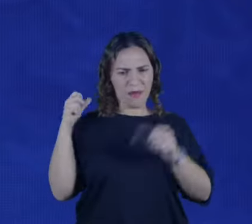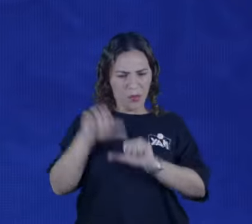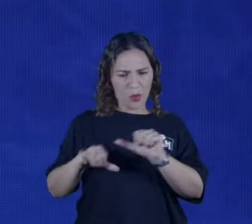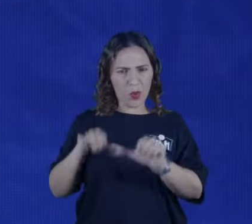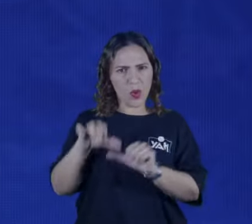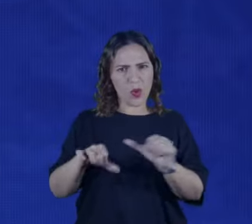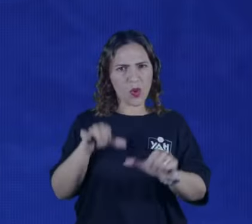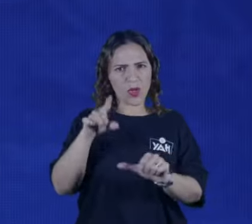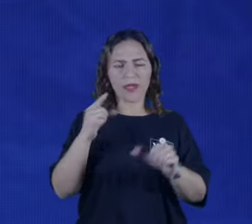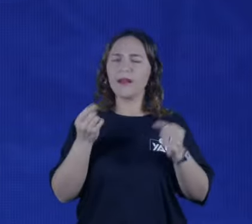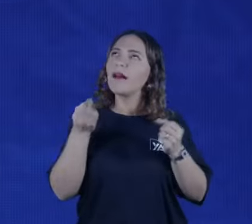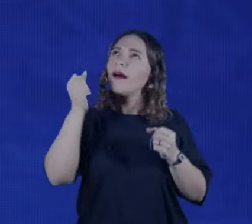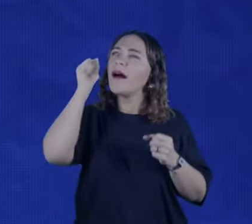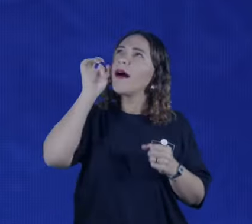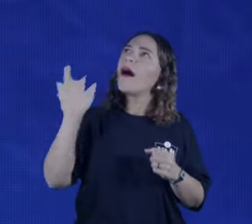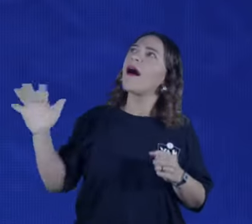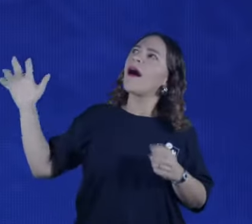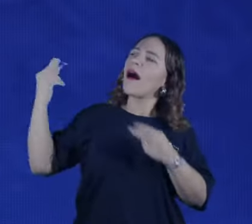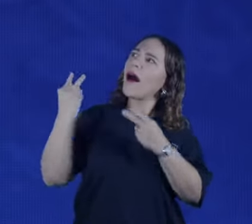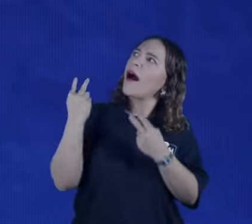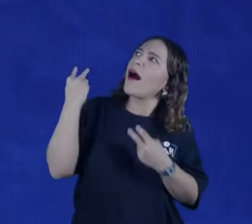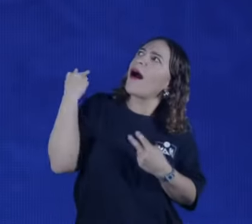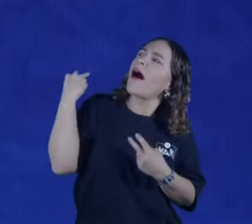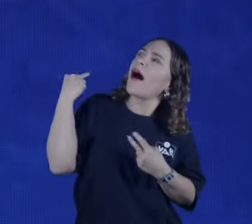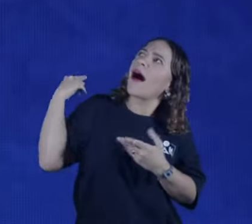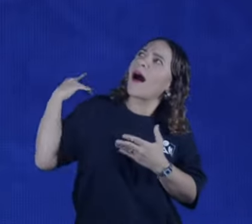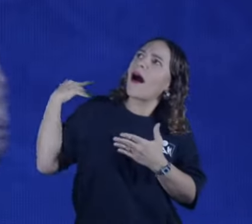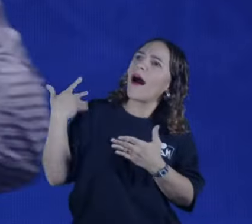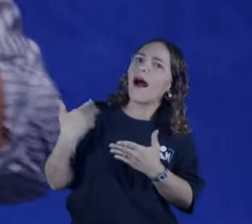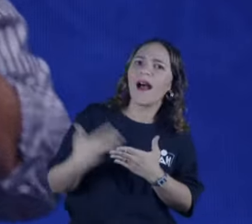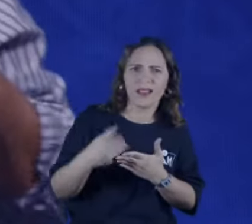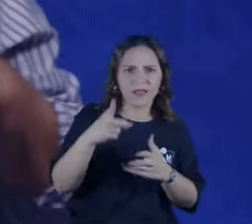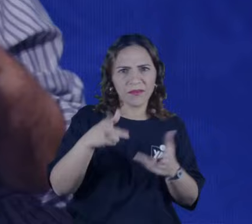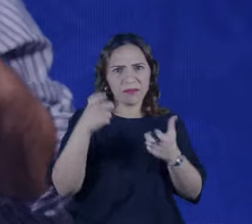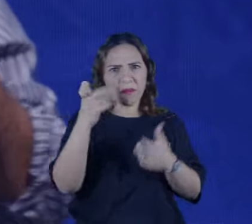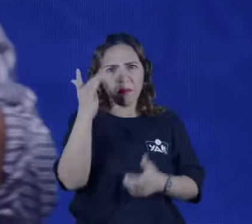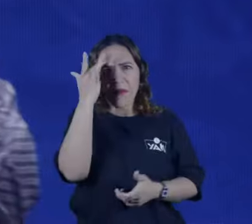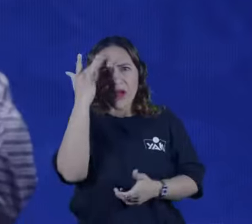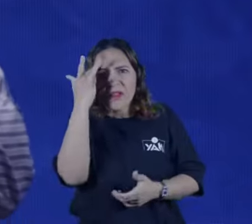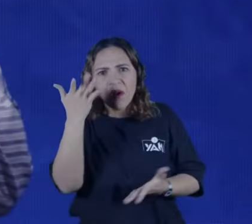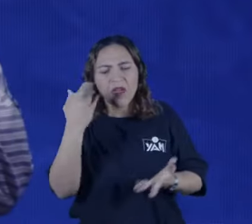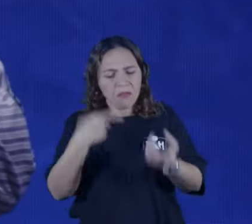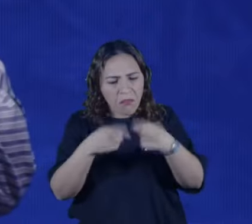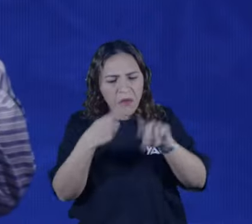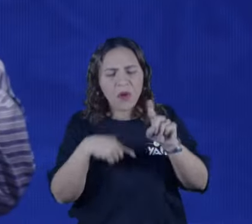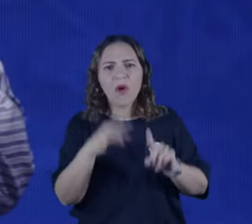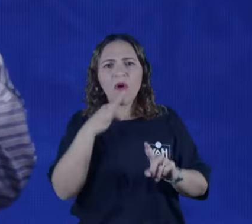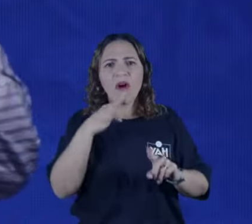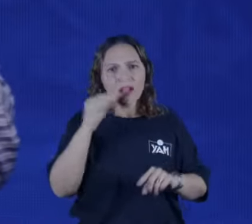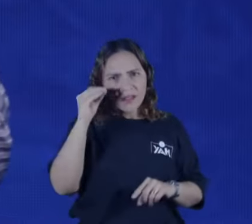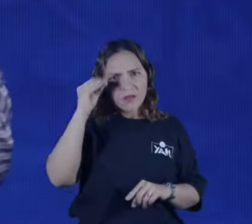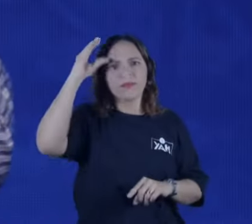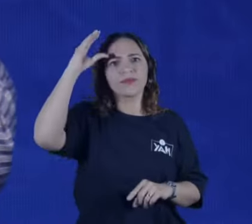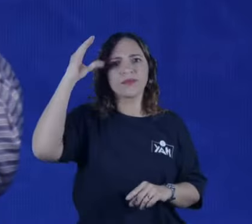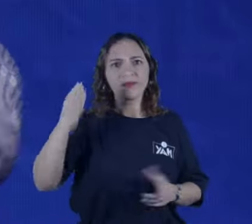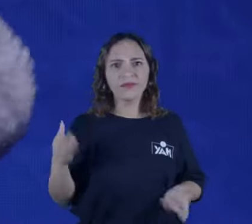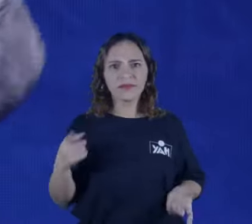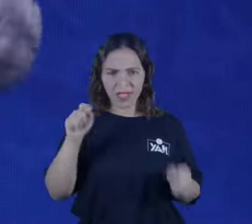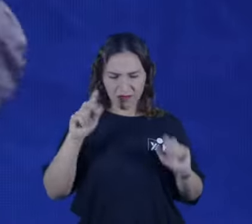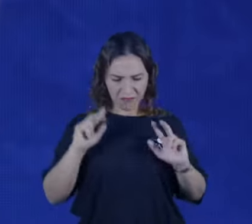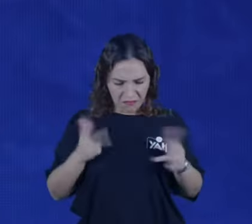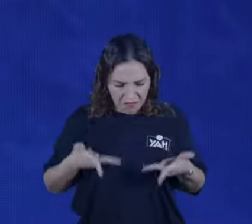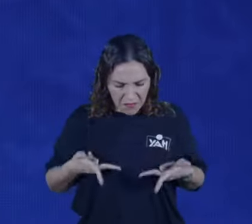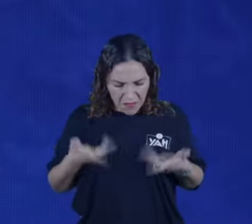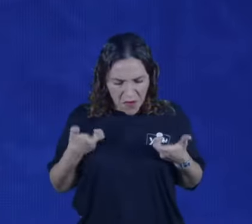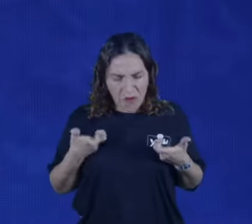podem se lembrar, ver isso na sua vida? Você viu o crescimento, maturidade? Hoje você conhece mais? Você pode olhar para você e